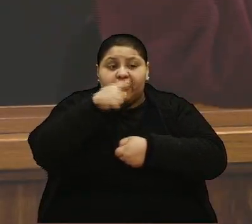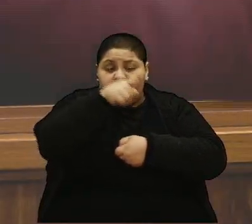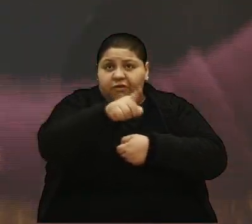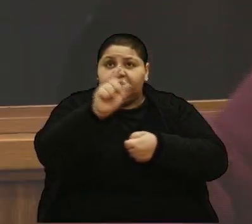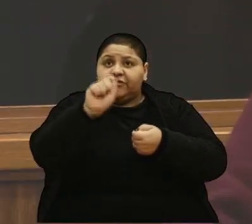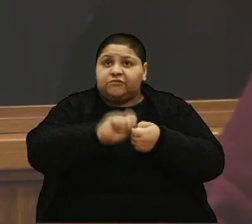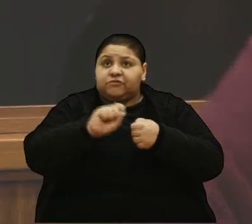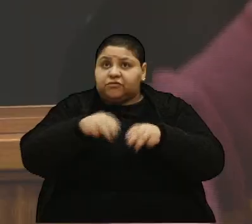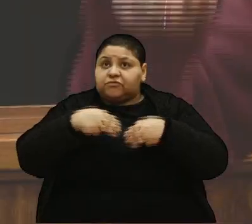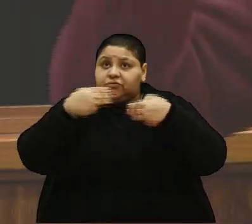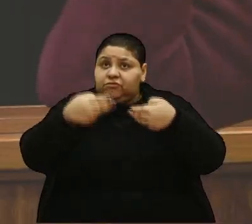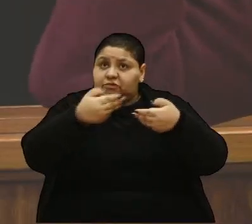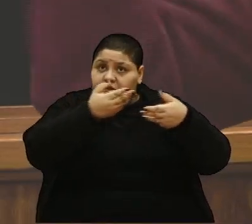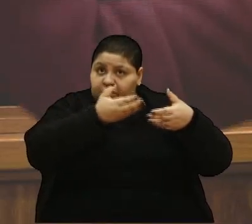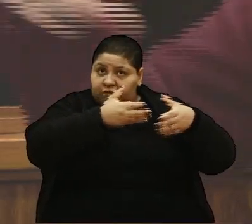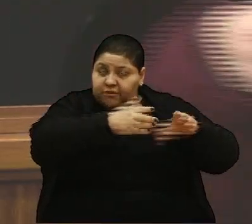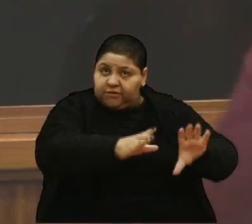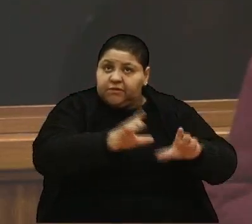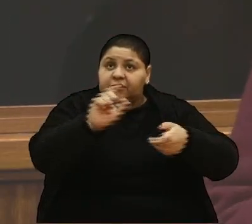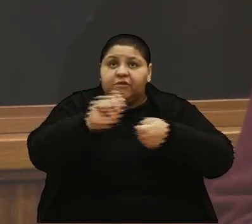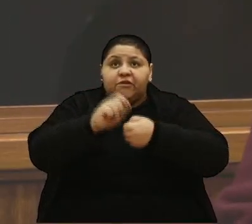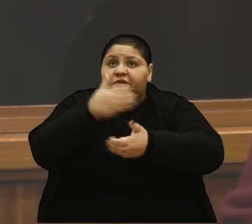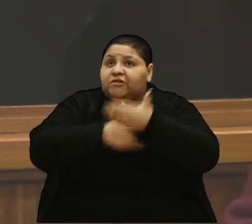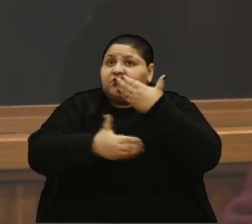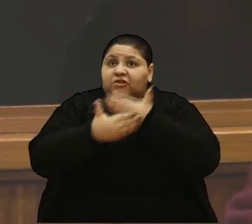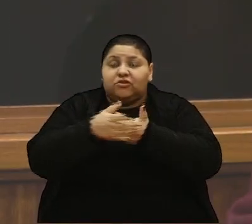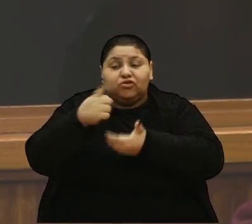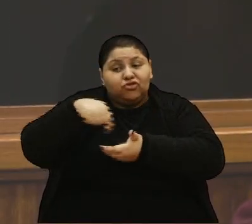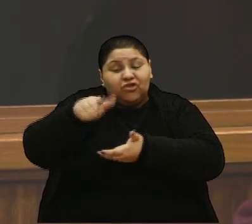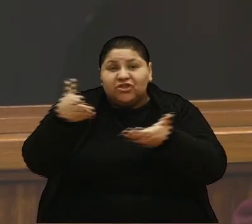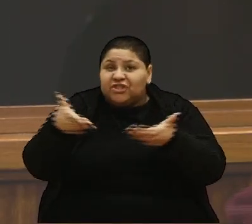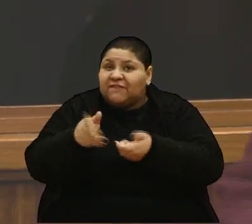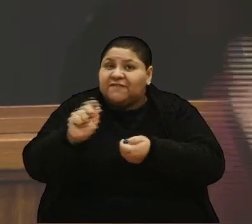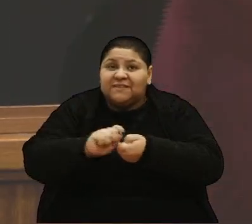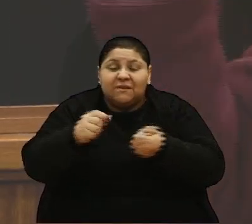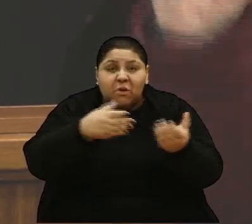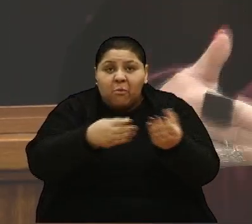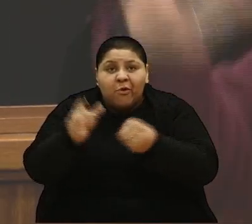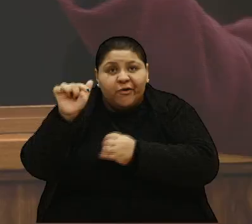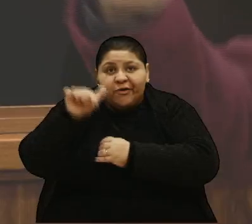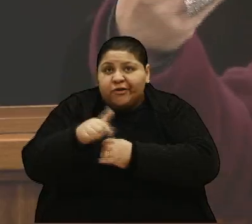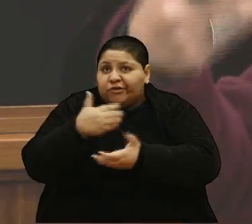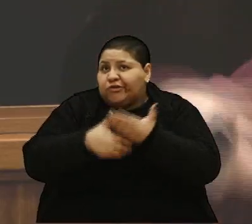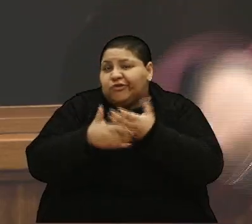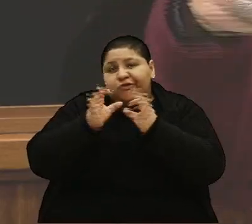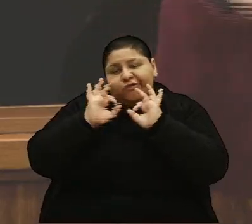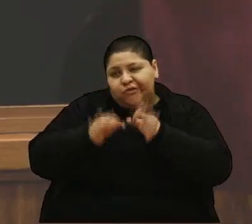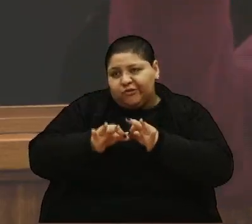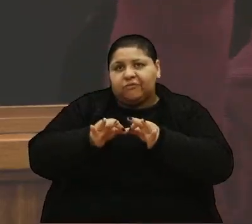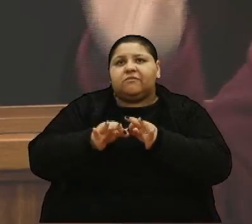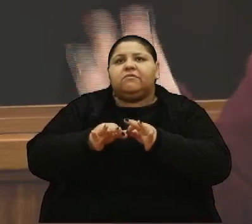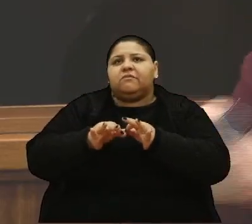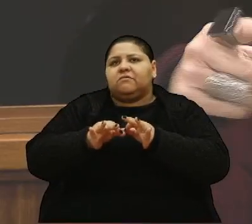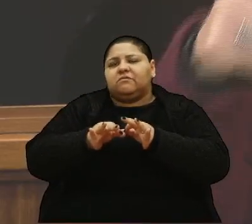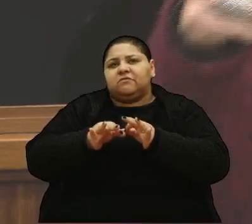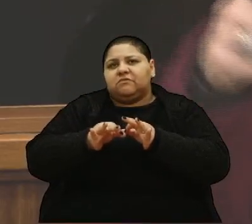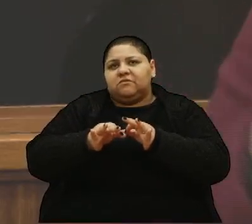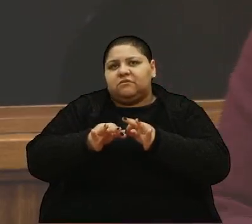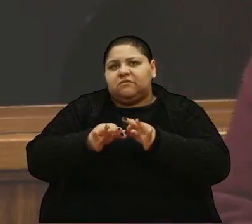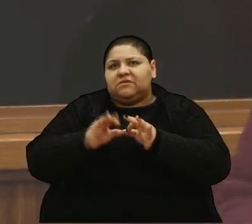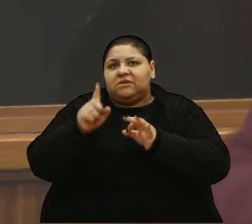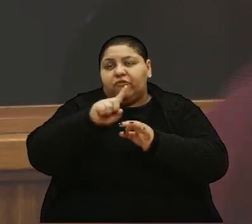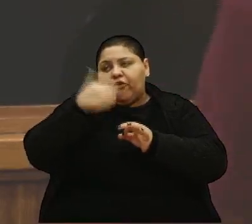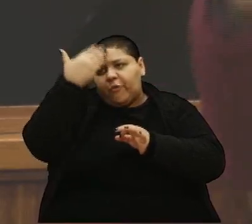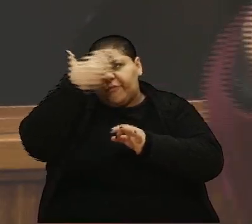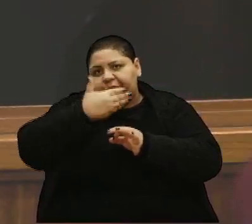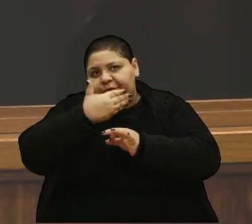fazer moção de repúdio, vou fazer tudo, nós já cansamos de fazer isso. Tudo bem que na mesma, ele até não foi